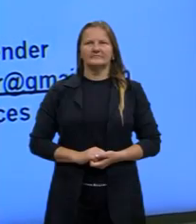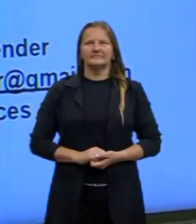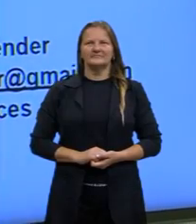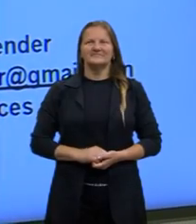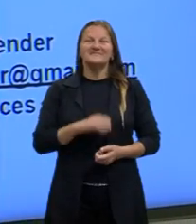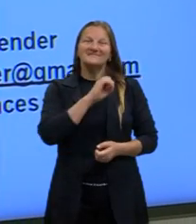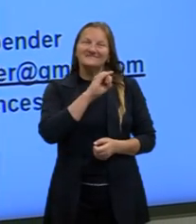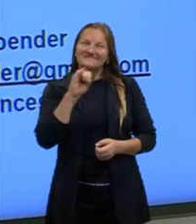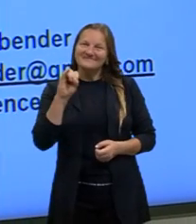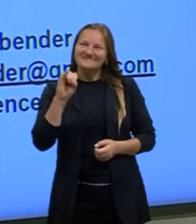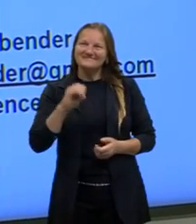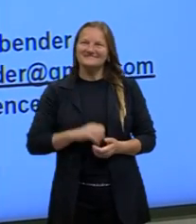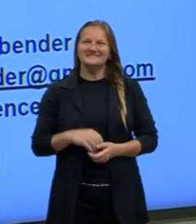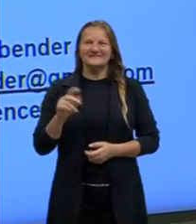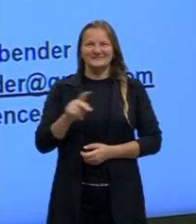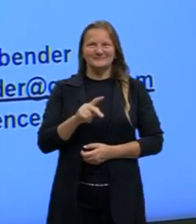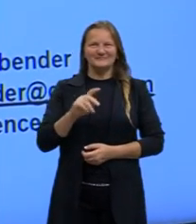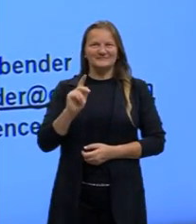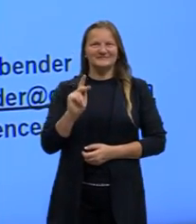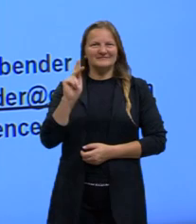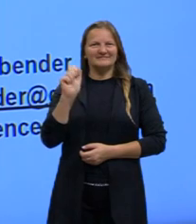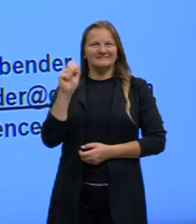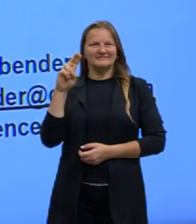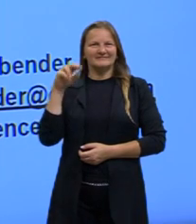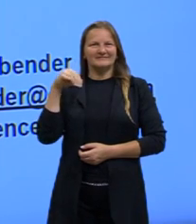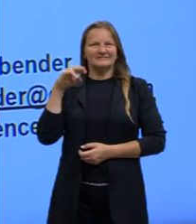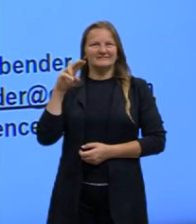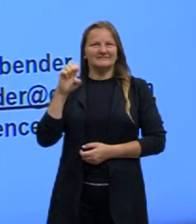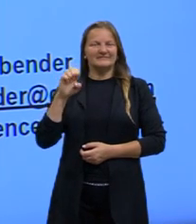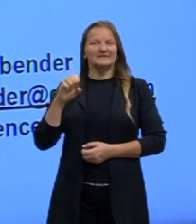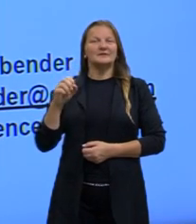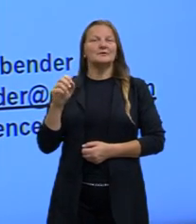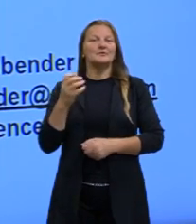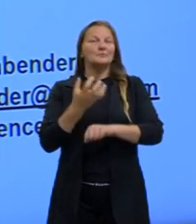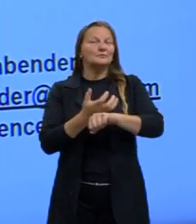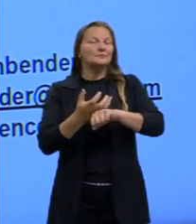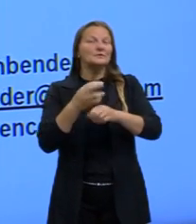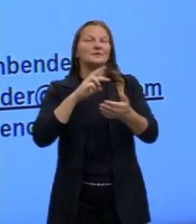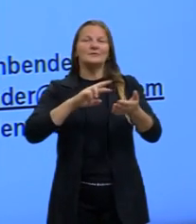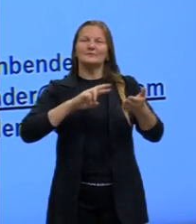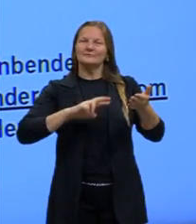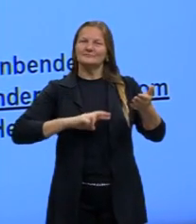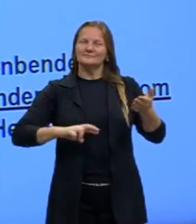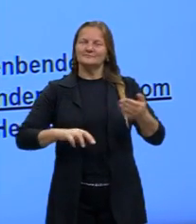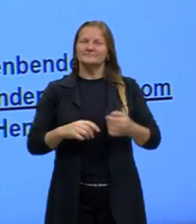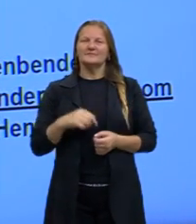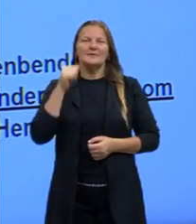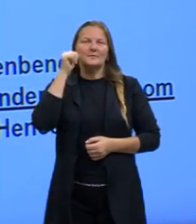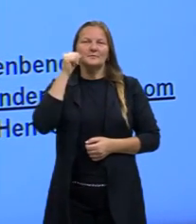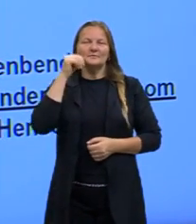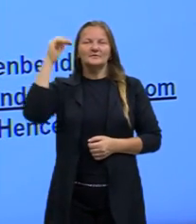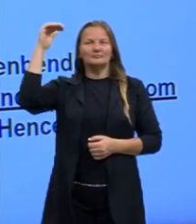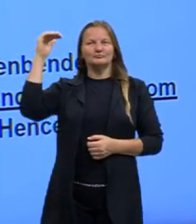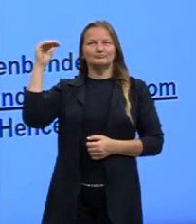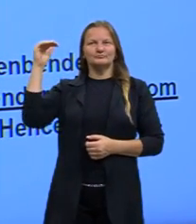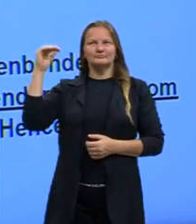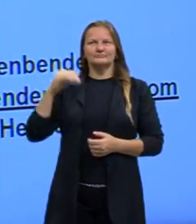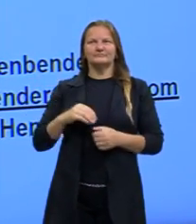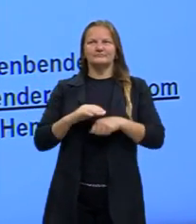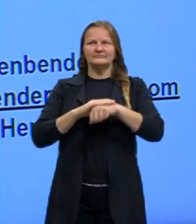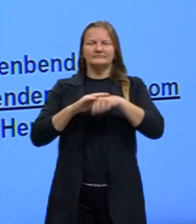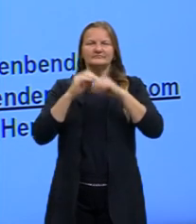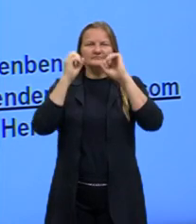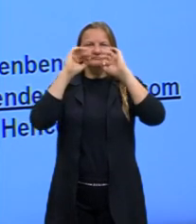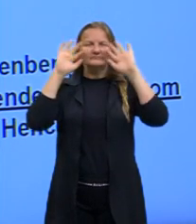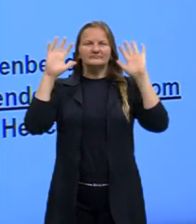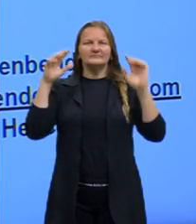Olá, eu sou a professora Karine Bittenbender do componente de redação. Eu sou uma mulher de estatura mediana, pele clara,